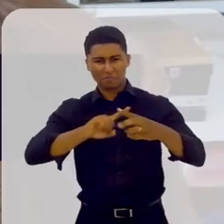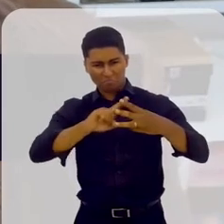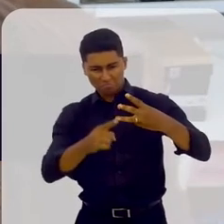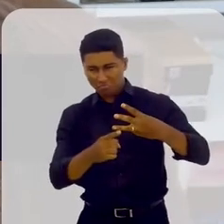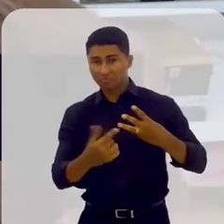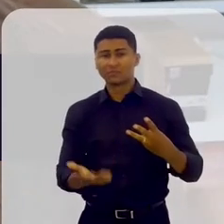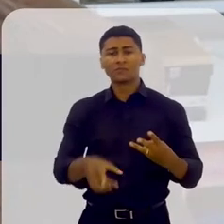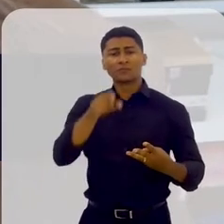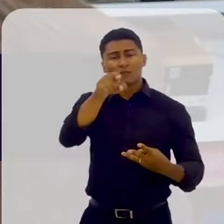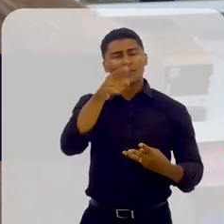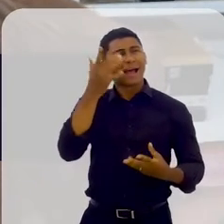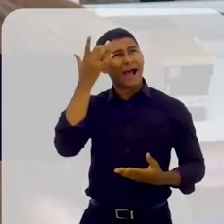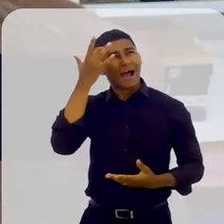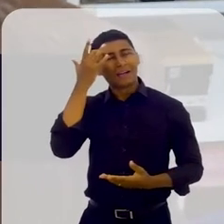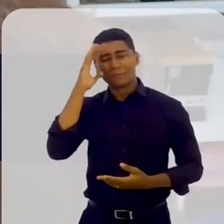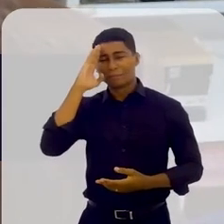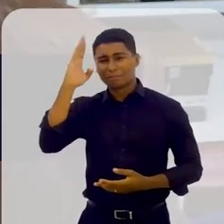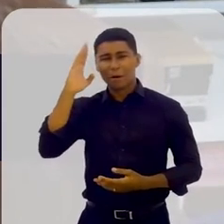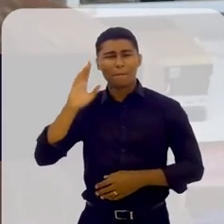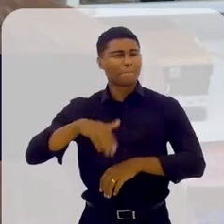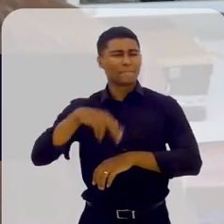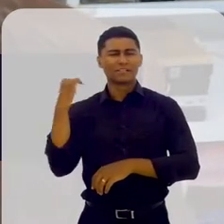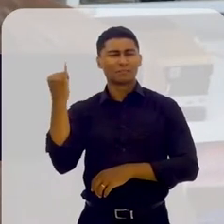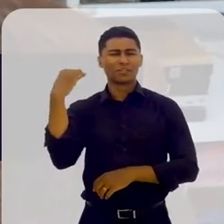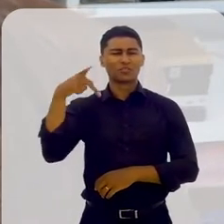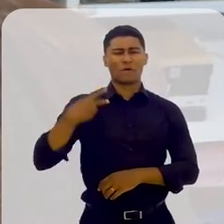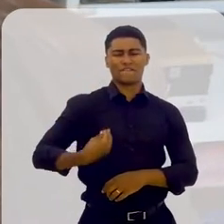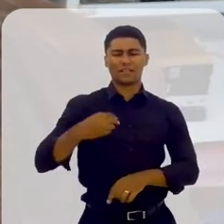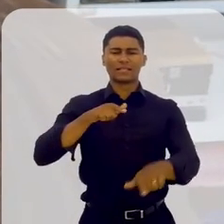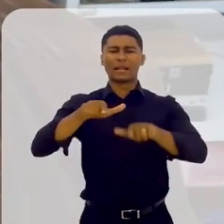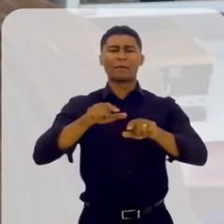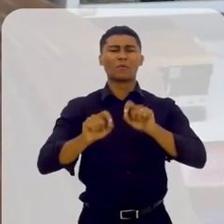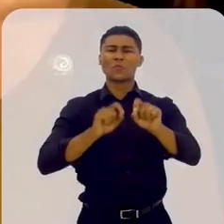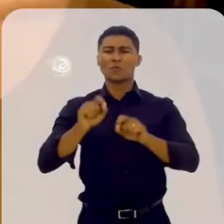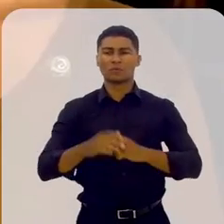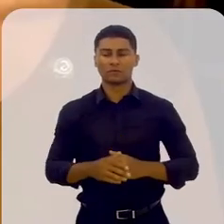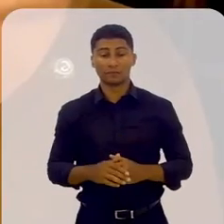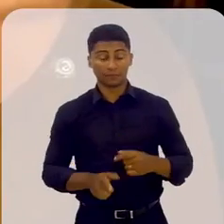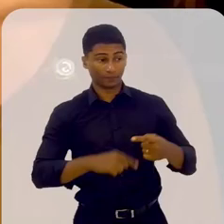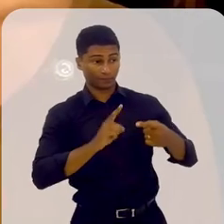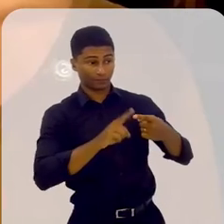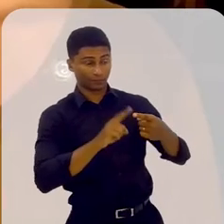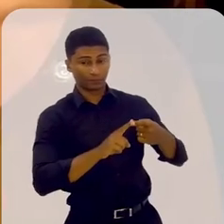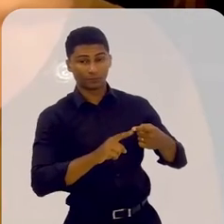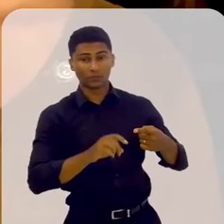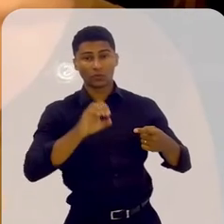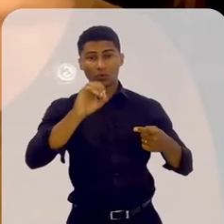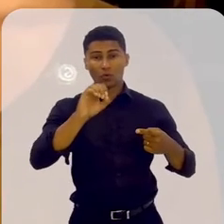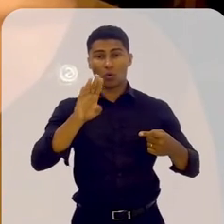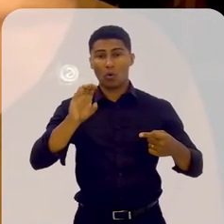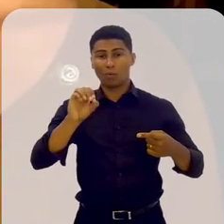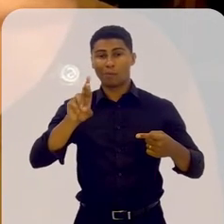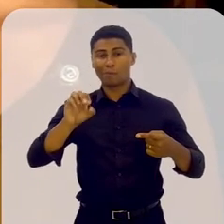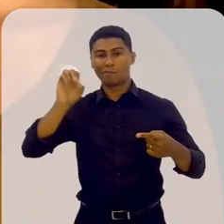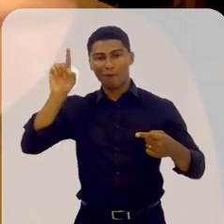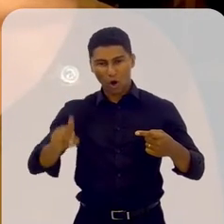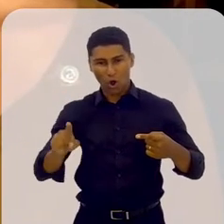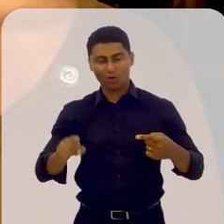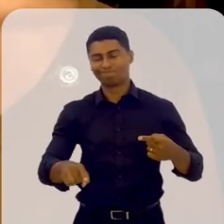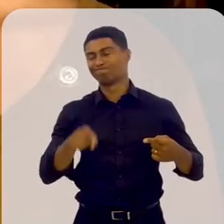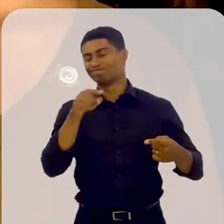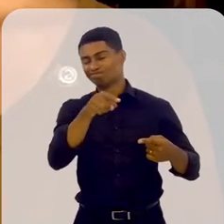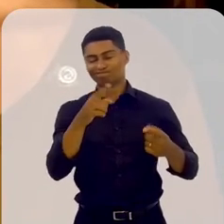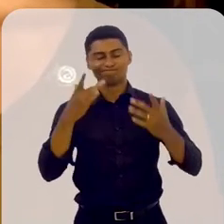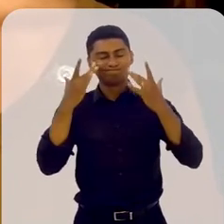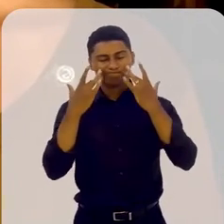Quais são as produções que você considera mais importantes na sua carreira? O Boró, com certeza. O Boró Masculinidades